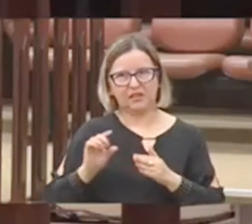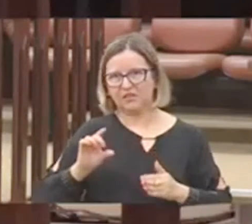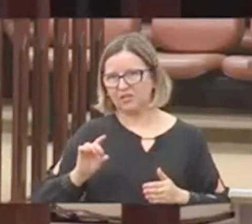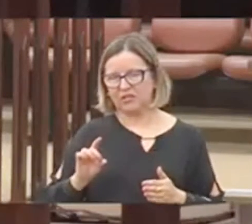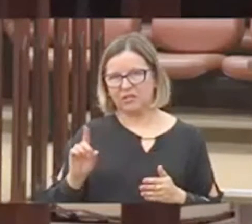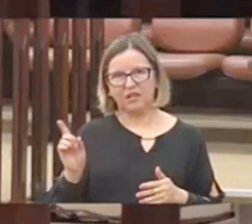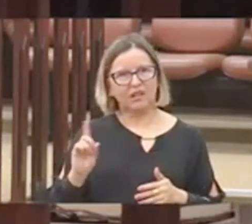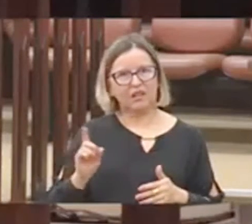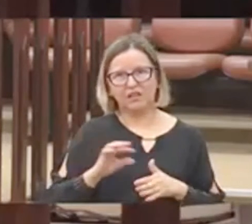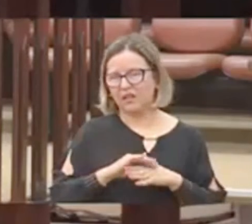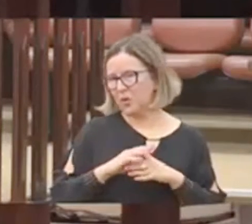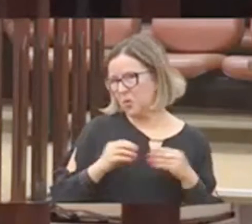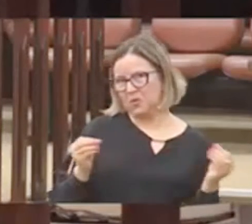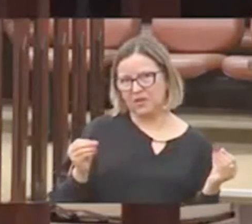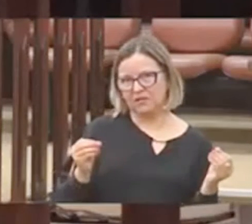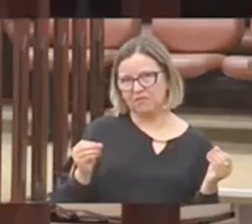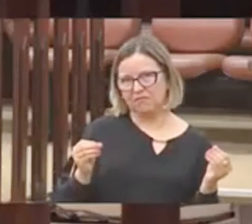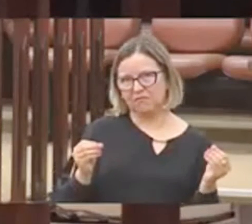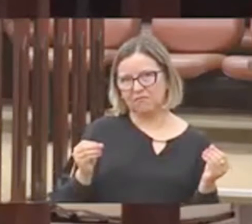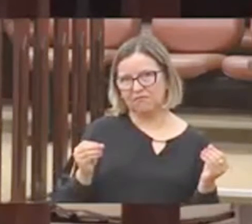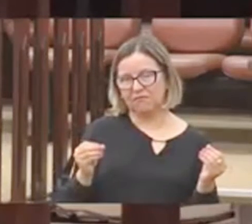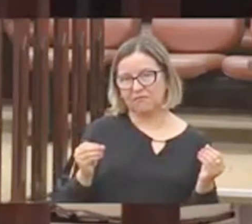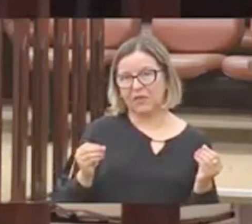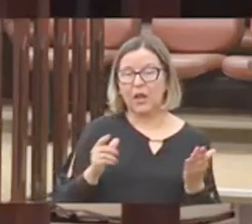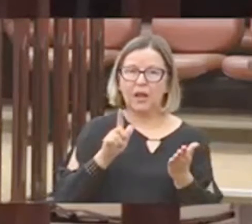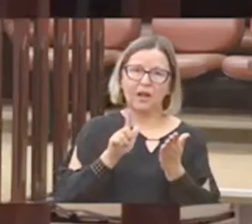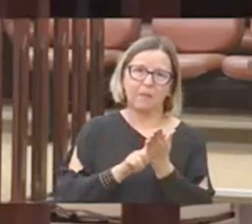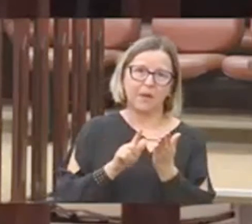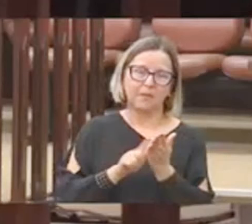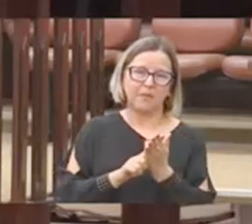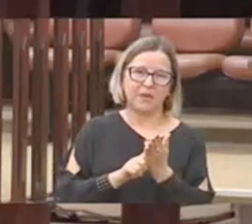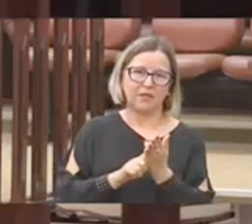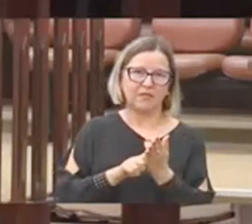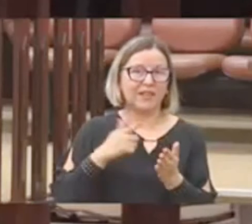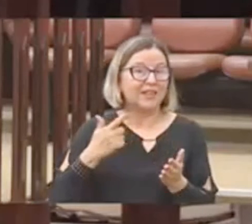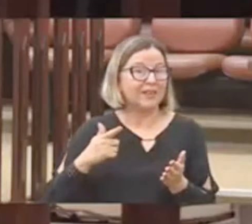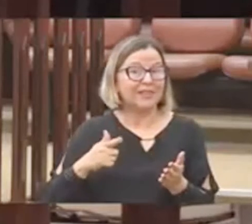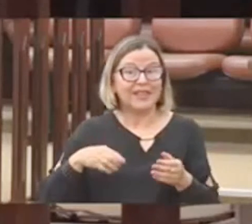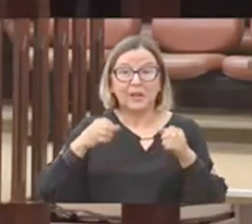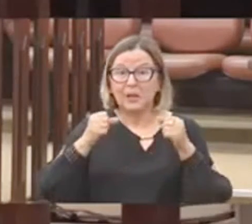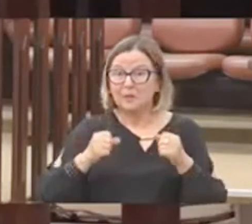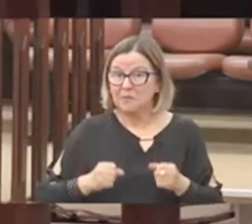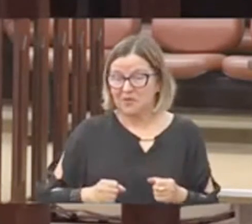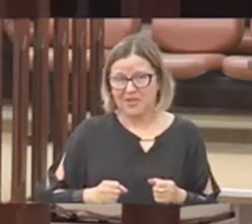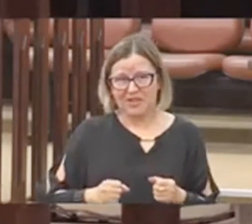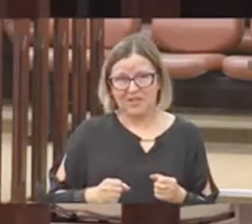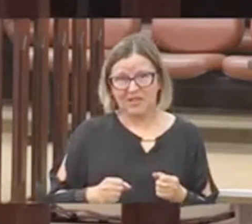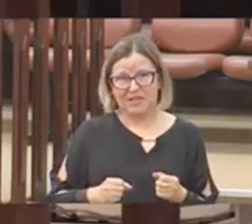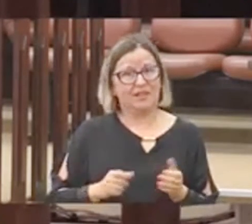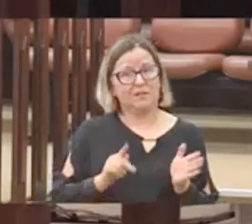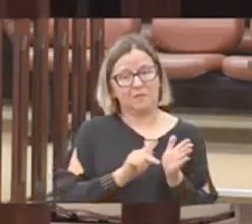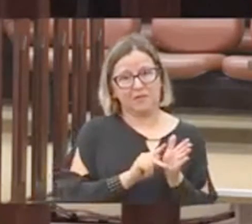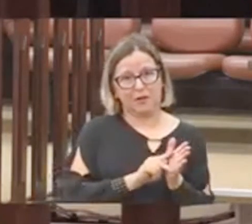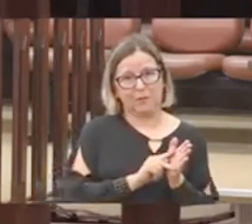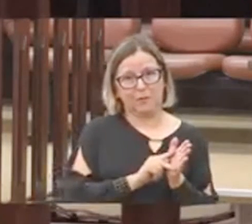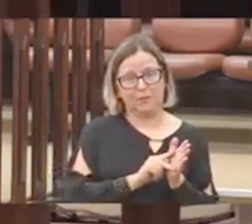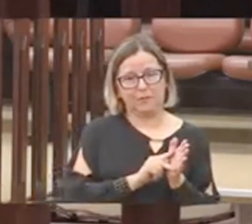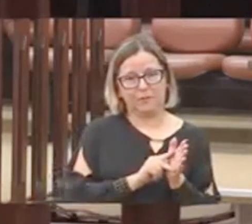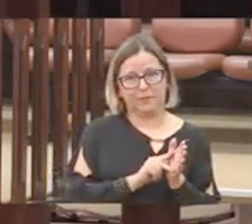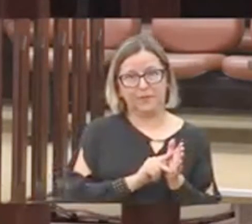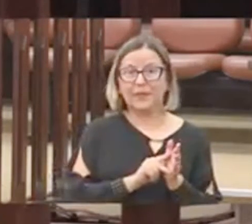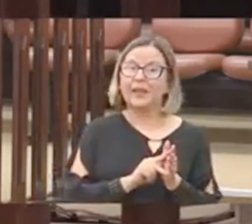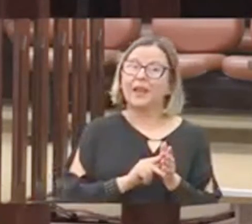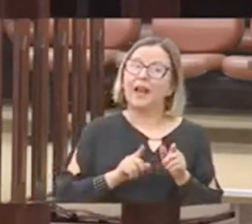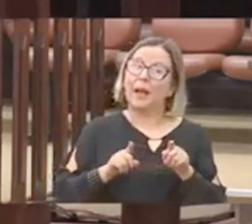não. Naquele pedaço de papel, não há poder em si, mas há uma possibilidade.